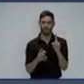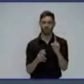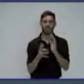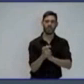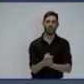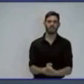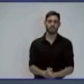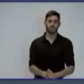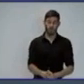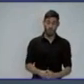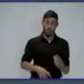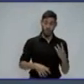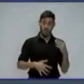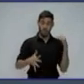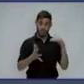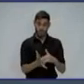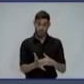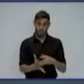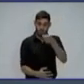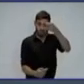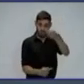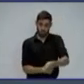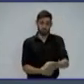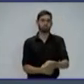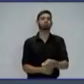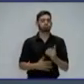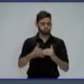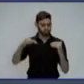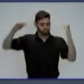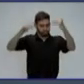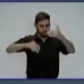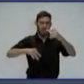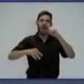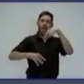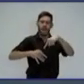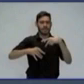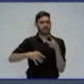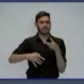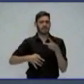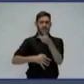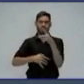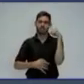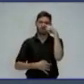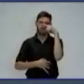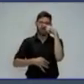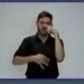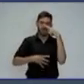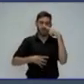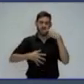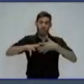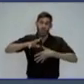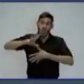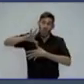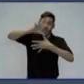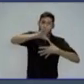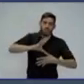autoritarismo, que é esse fenômeno que sempre assombrou o nosso continente, a América Latina, e não